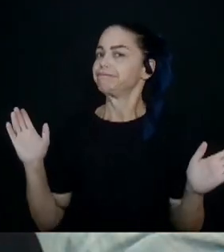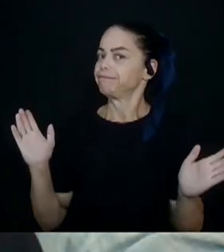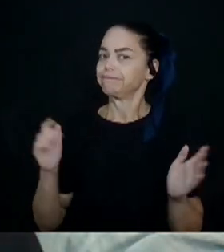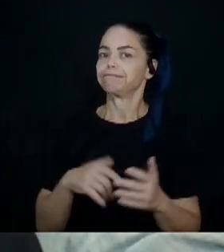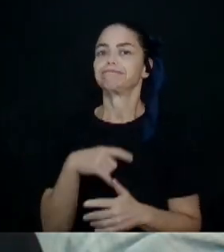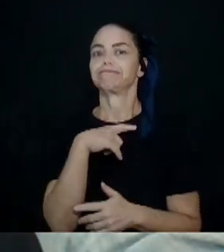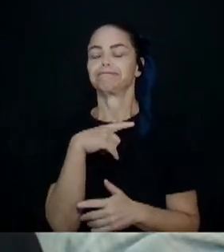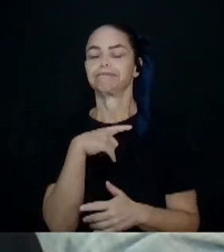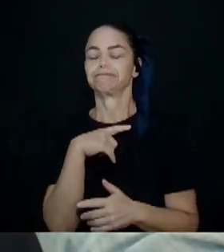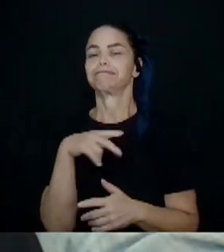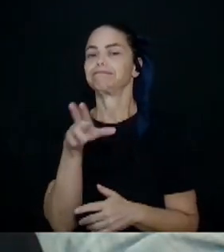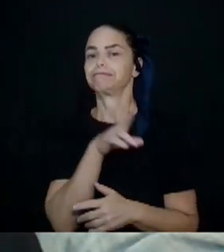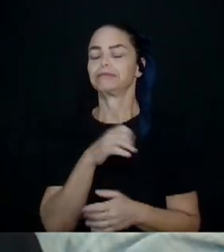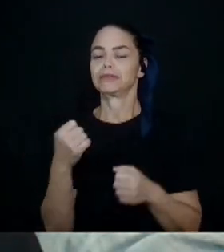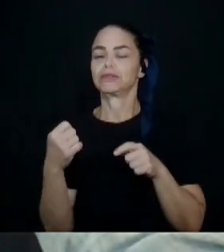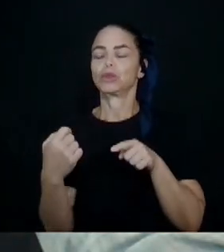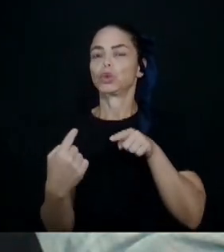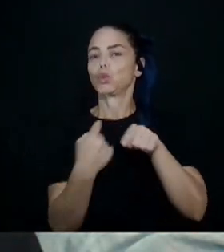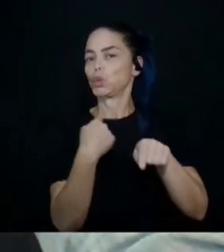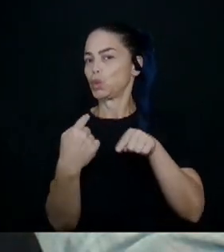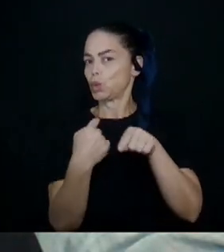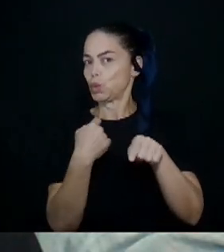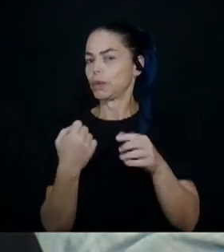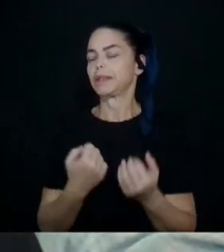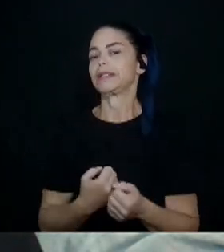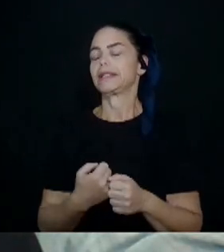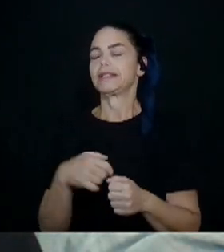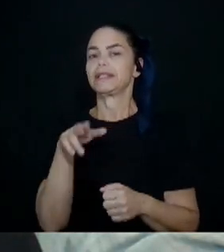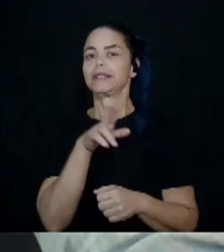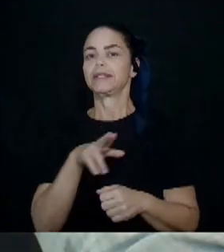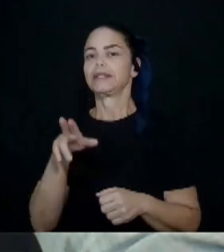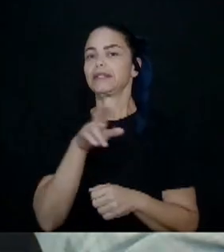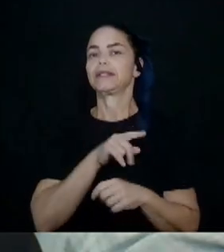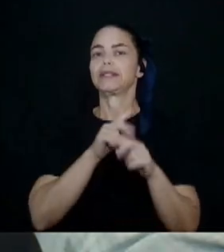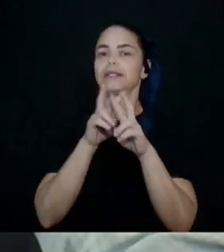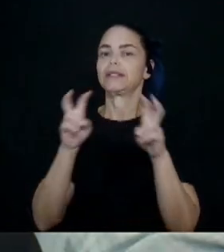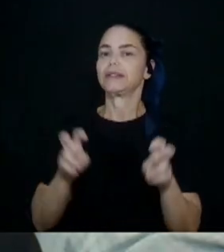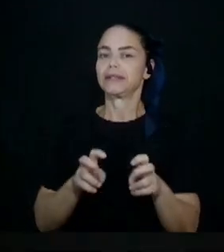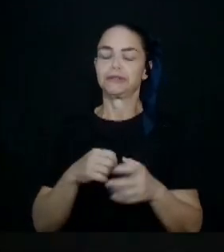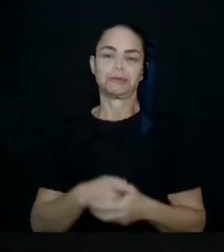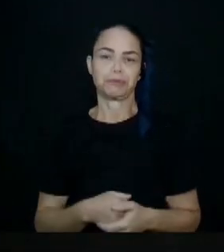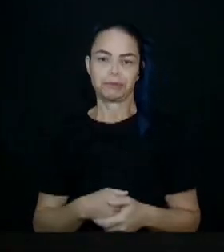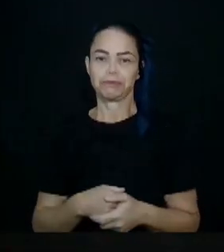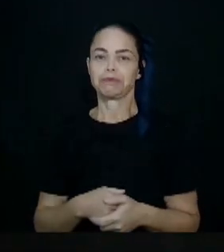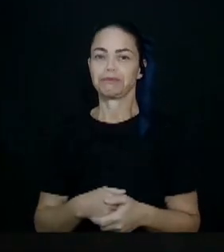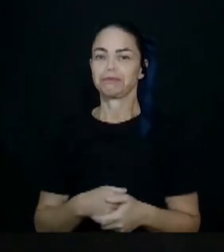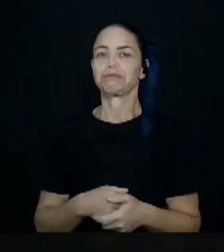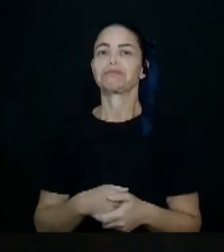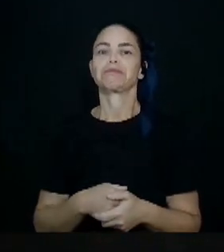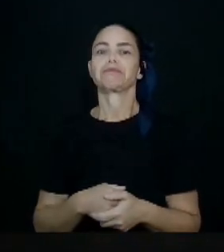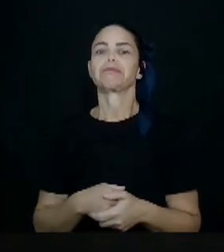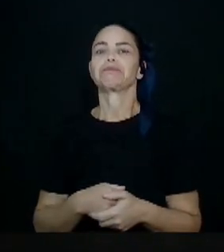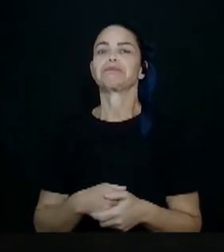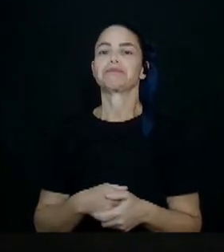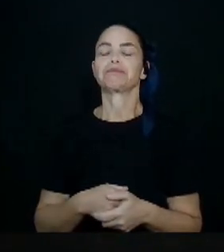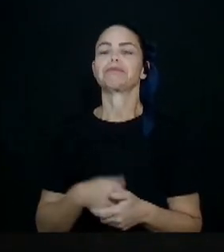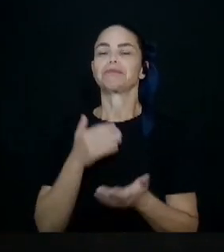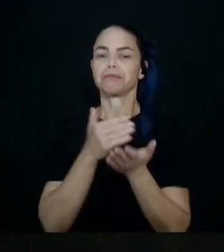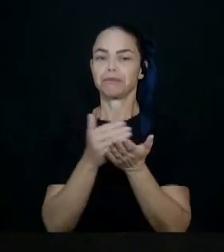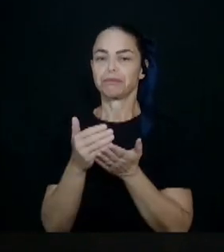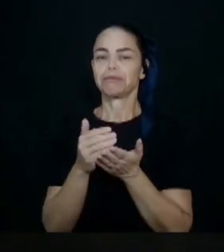que utilizar o trânsito. Então, é importante a gente falar desse assunto tão atual. Muito bem, então a gente já começa com o